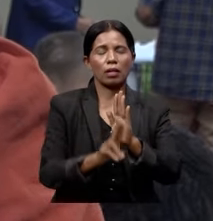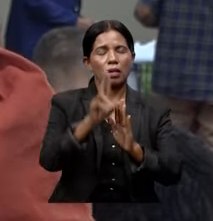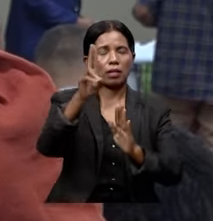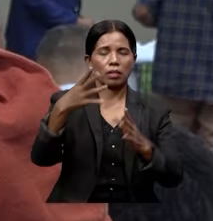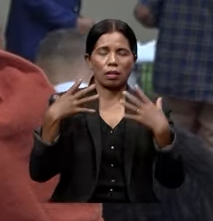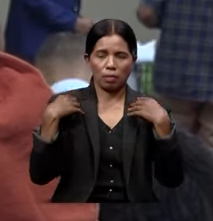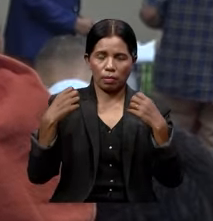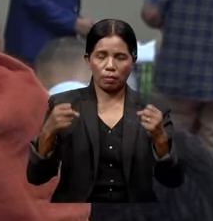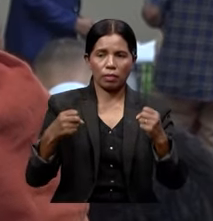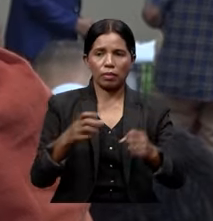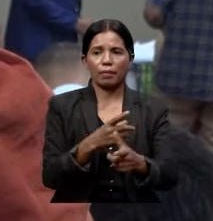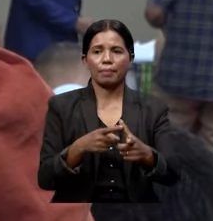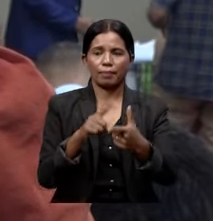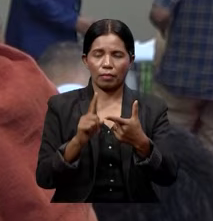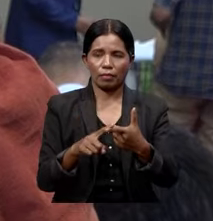boku amenta